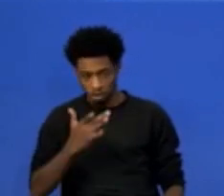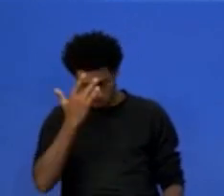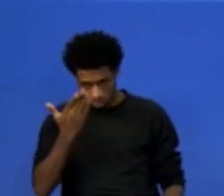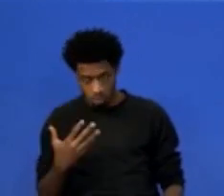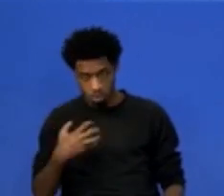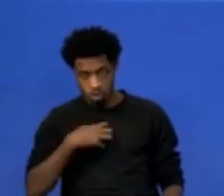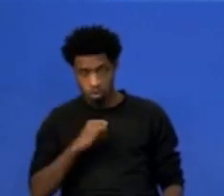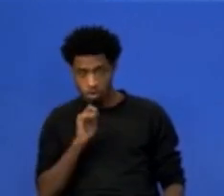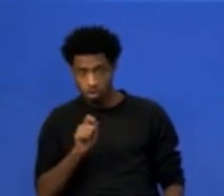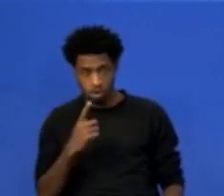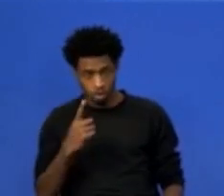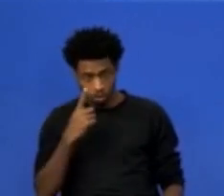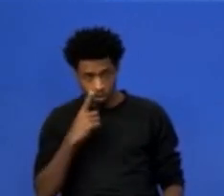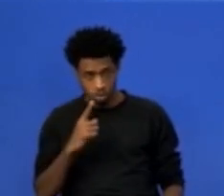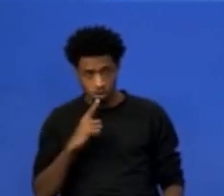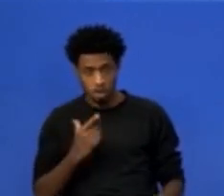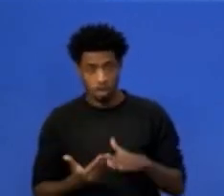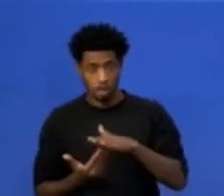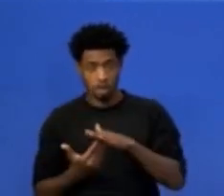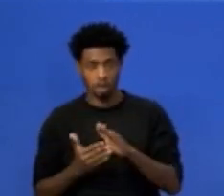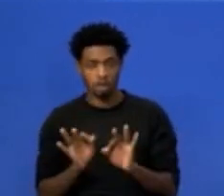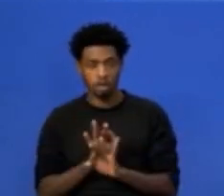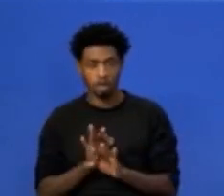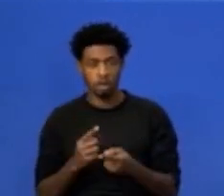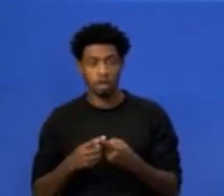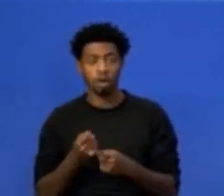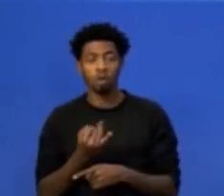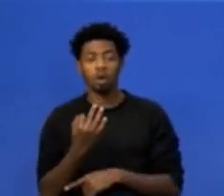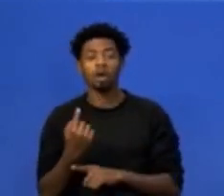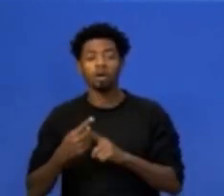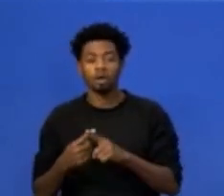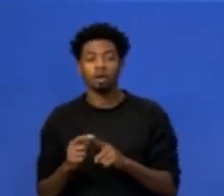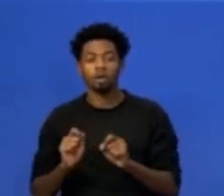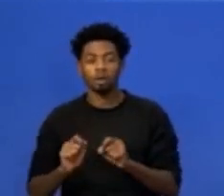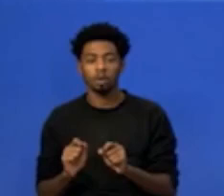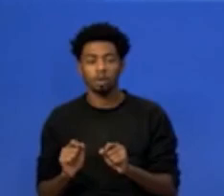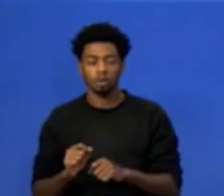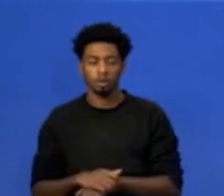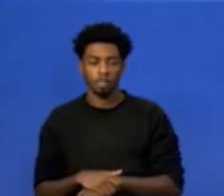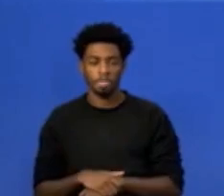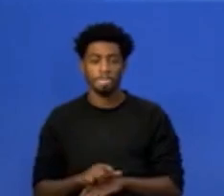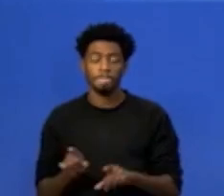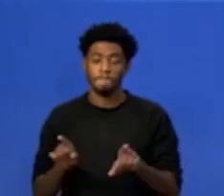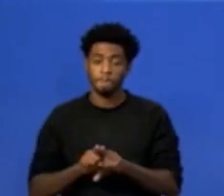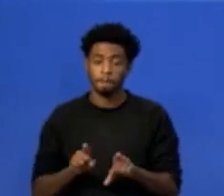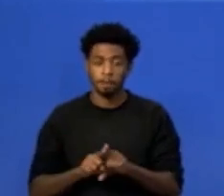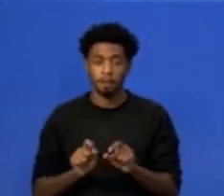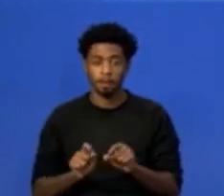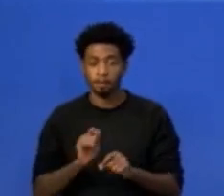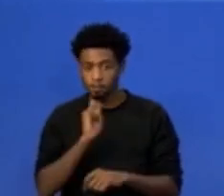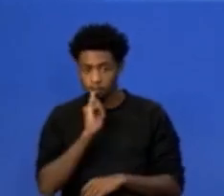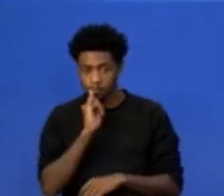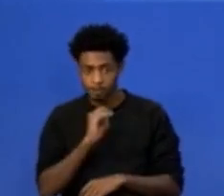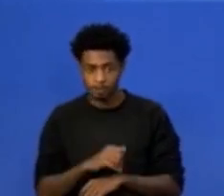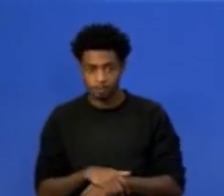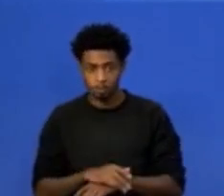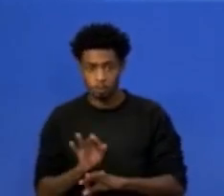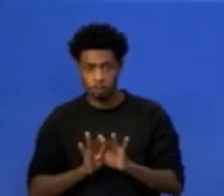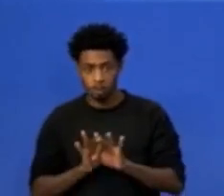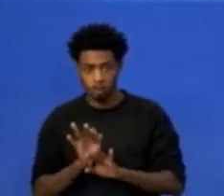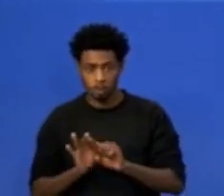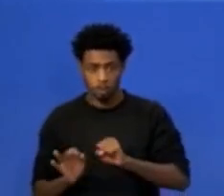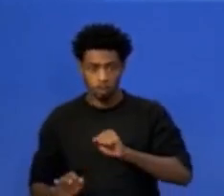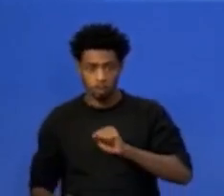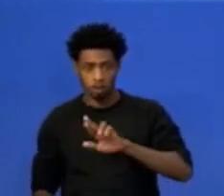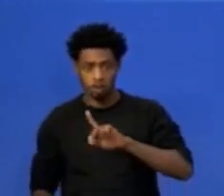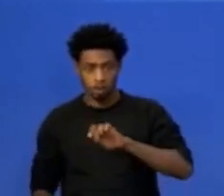de uma maneira ilimitada, ou seja, quantas vezes forem necessárias. E o plano de saúde,